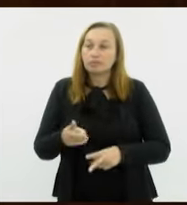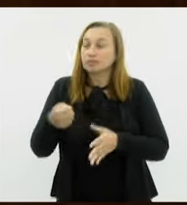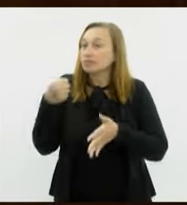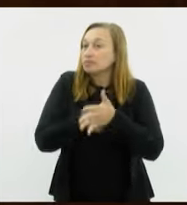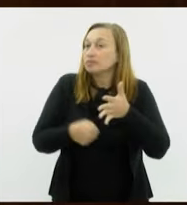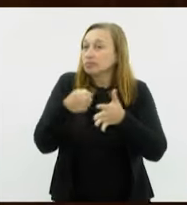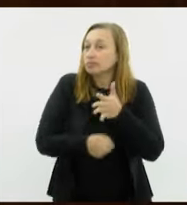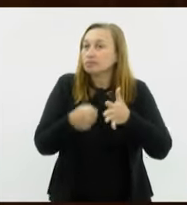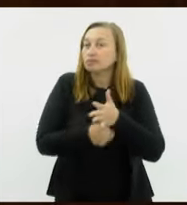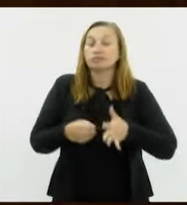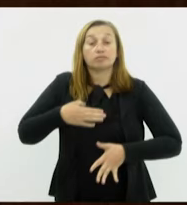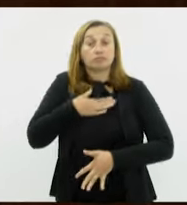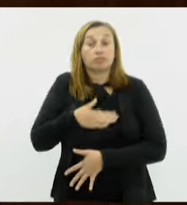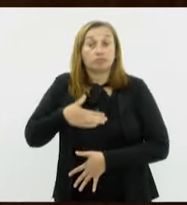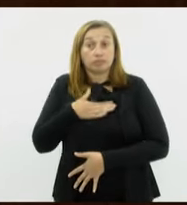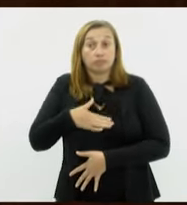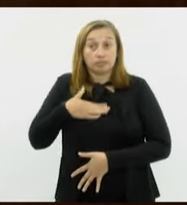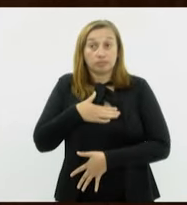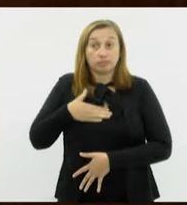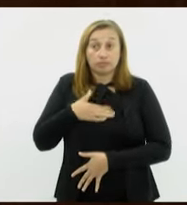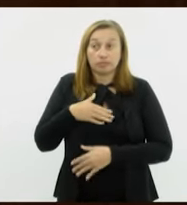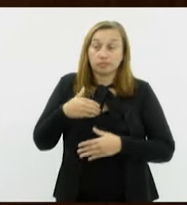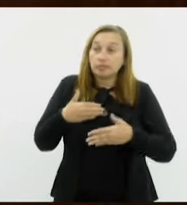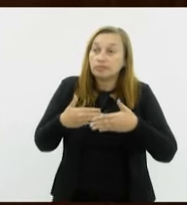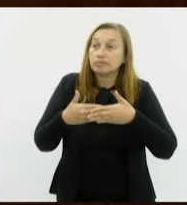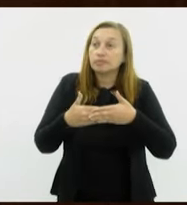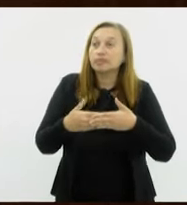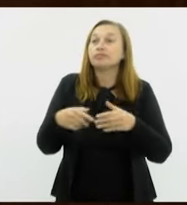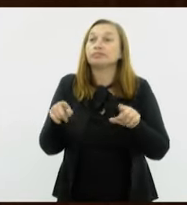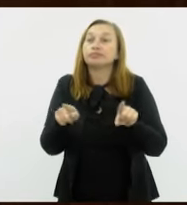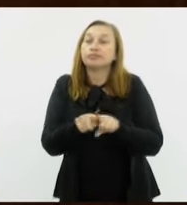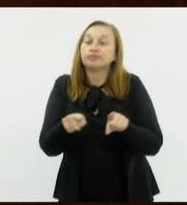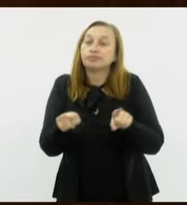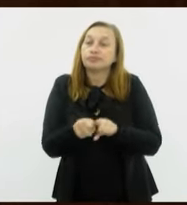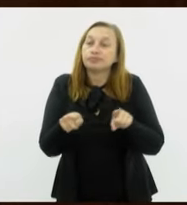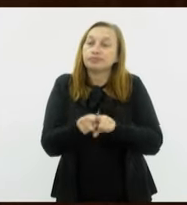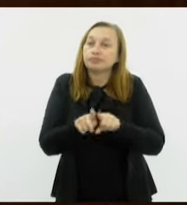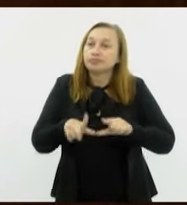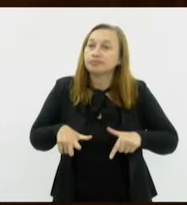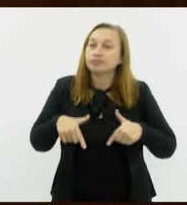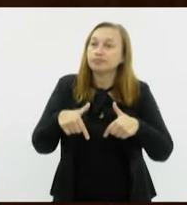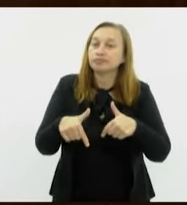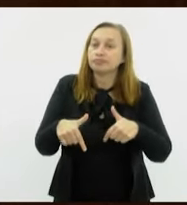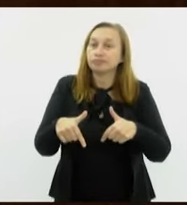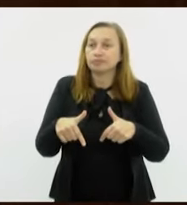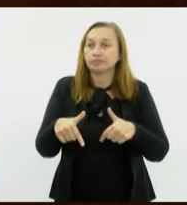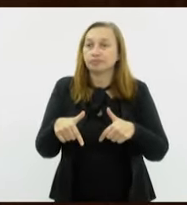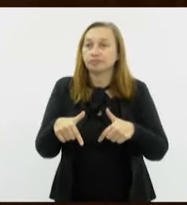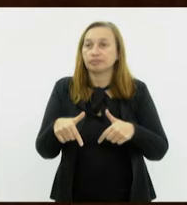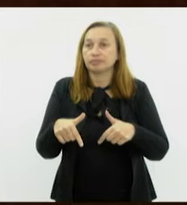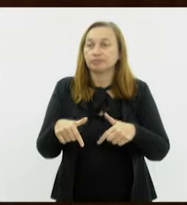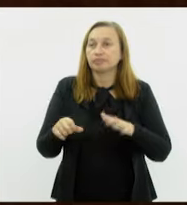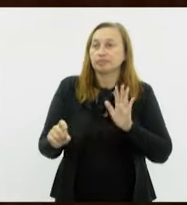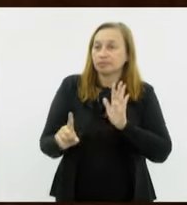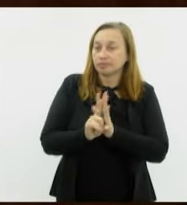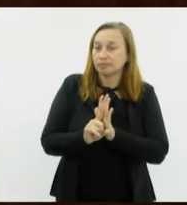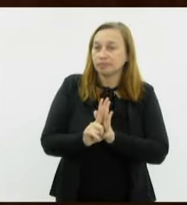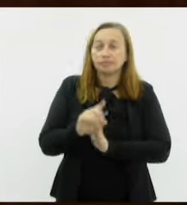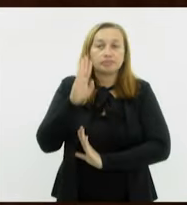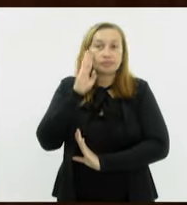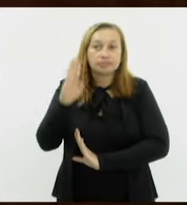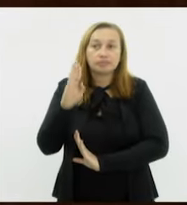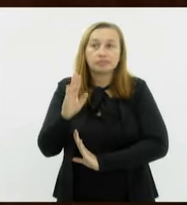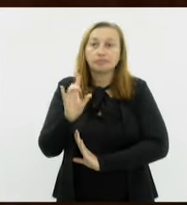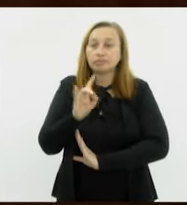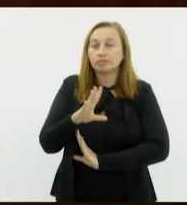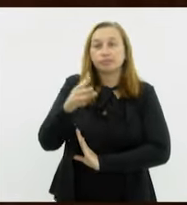que a gente gostou de estar próximo e também de fazer ações legislativas tão fundamentais. Só para a Vossa Excelência